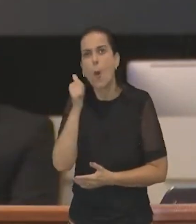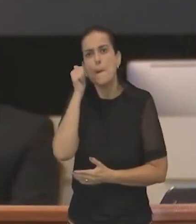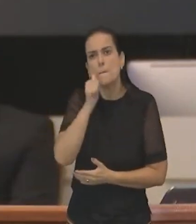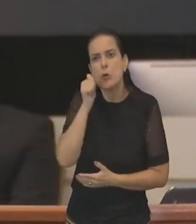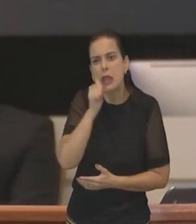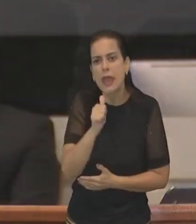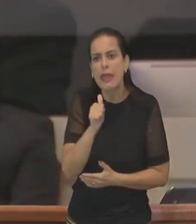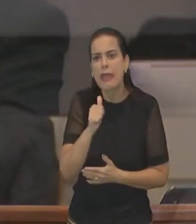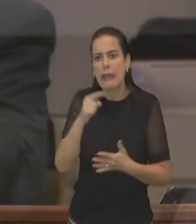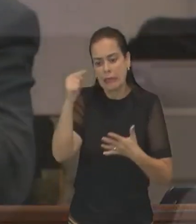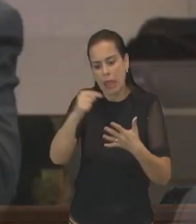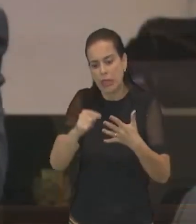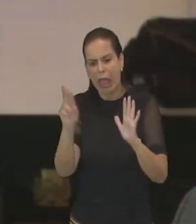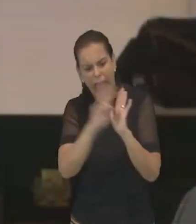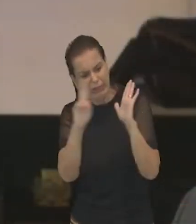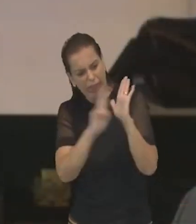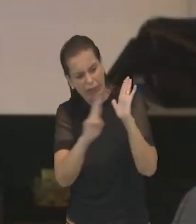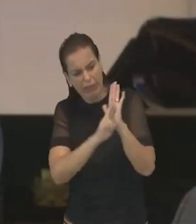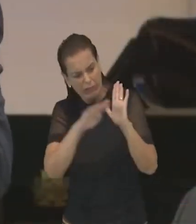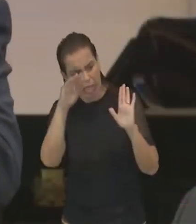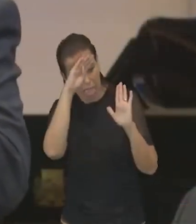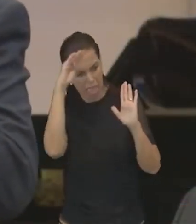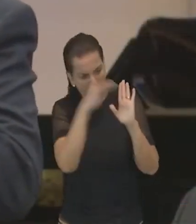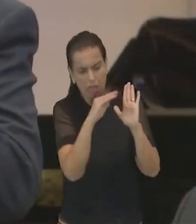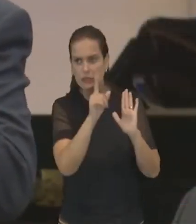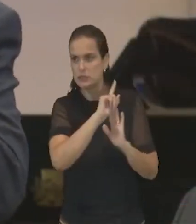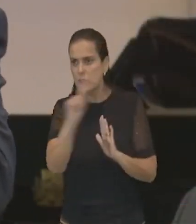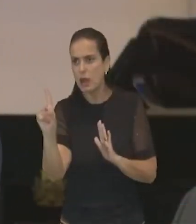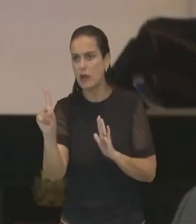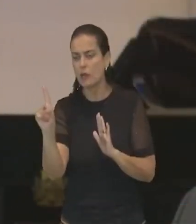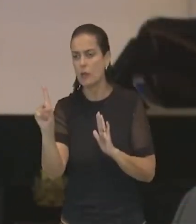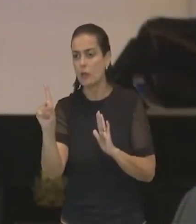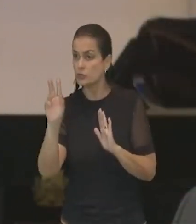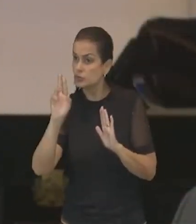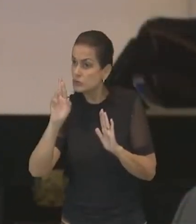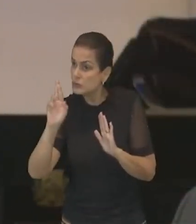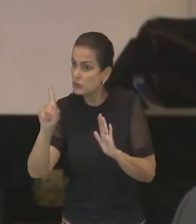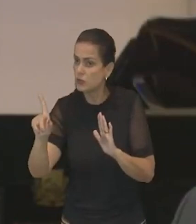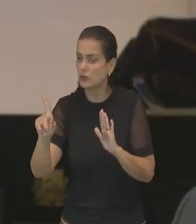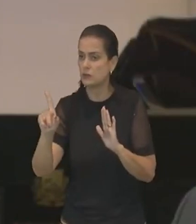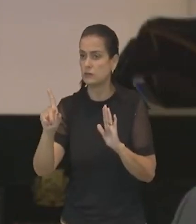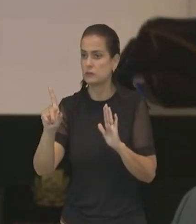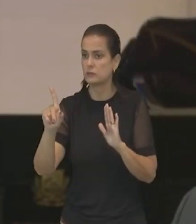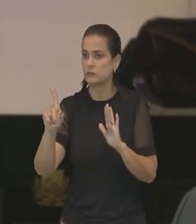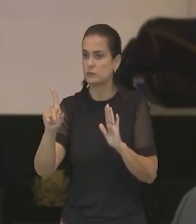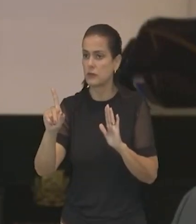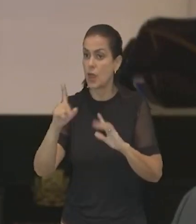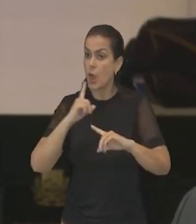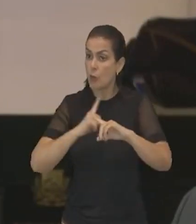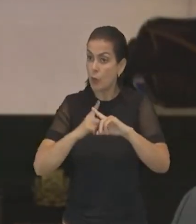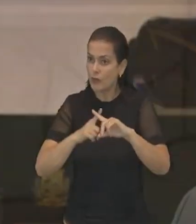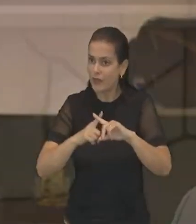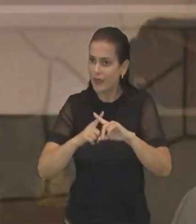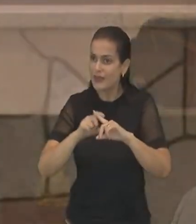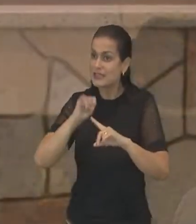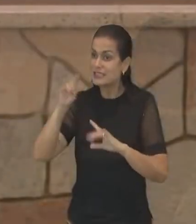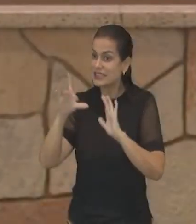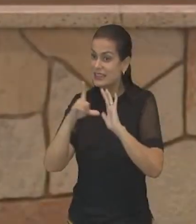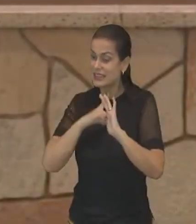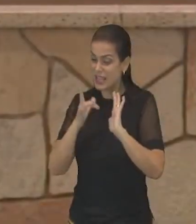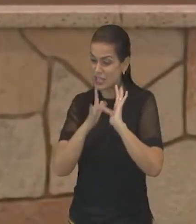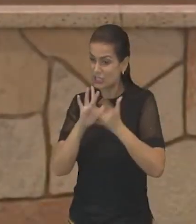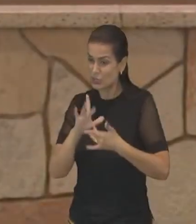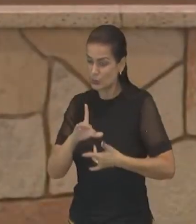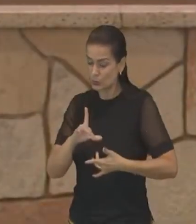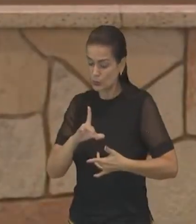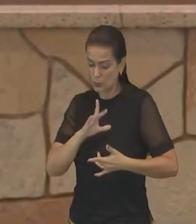que fazer isso, que tem que fazer aquilo, ou tem que deixar de fazer isso, tem que deixar de fazer aquilo, porque tem Jesus no coração, o Espírito